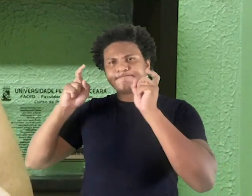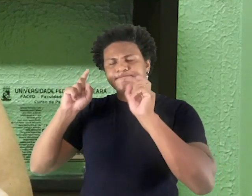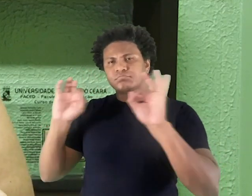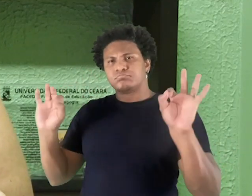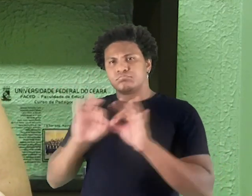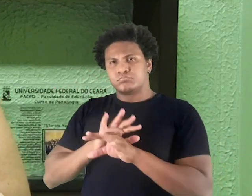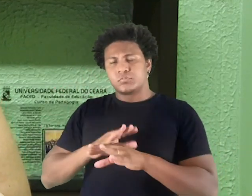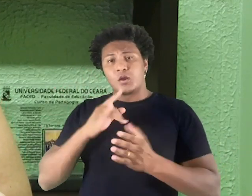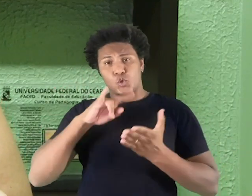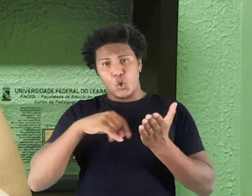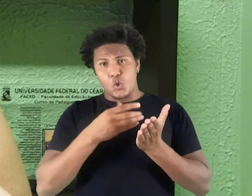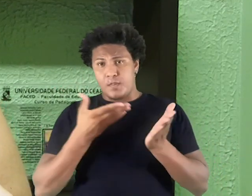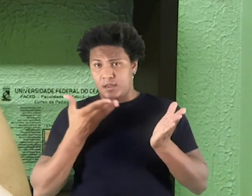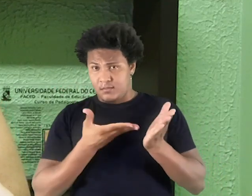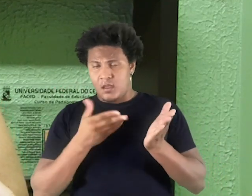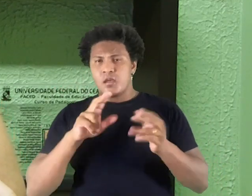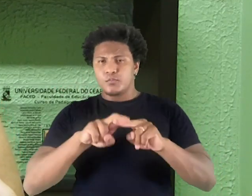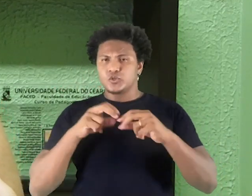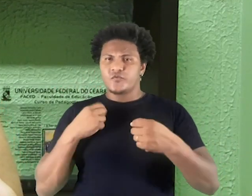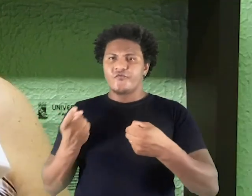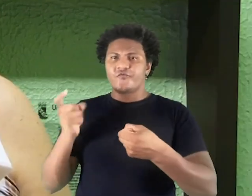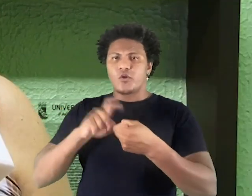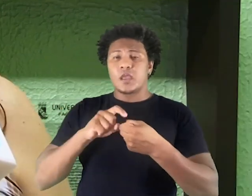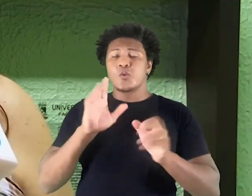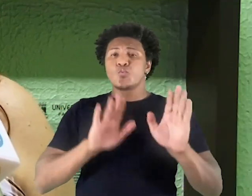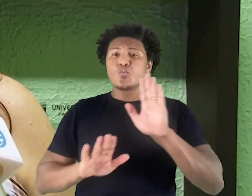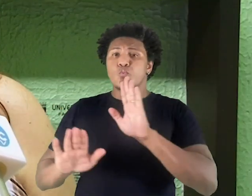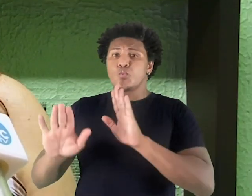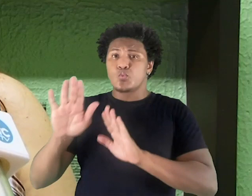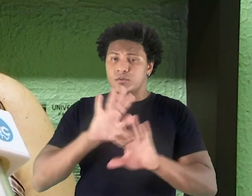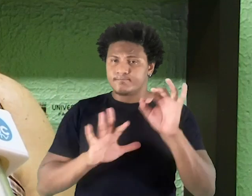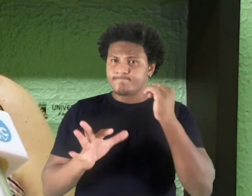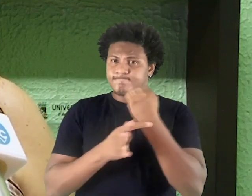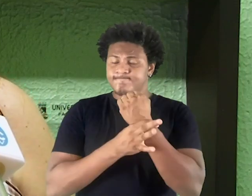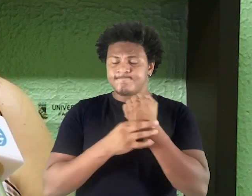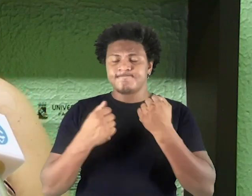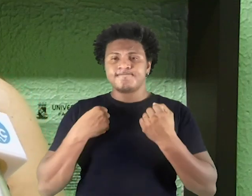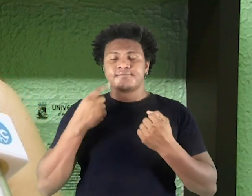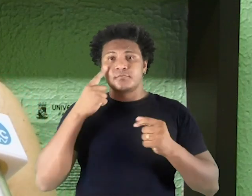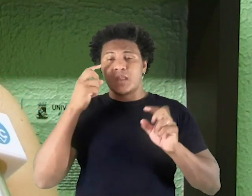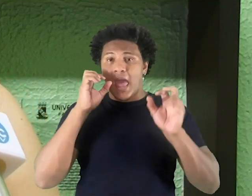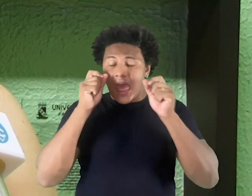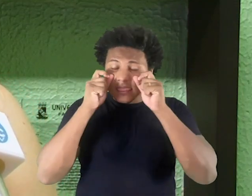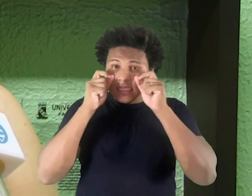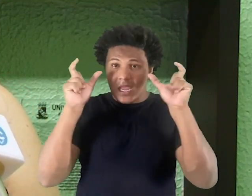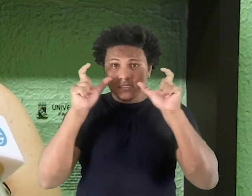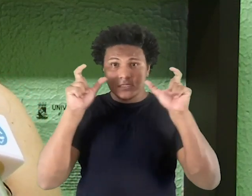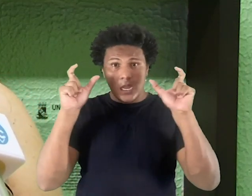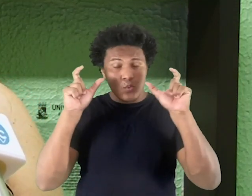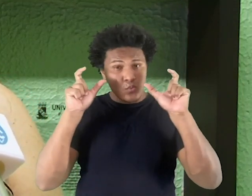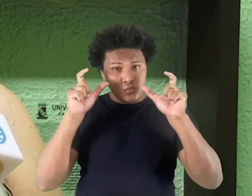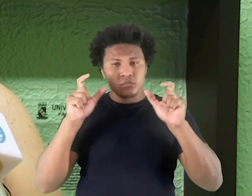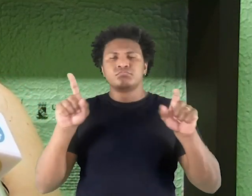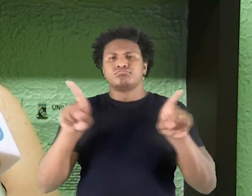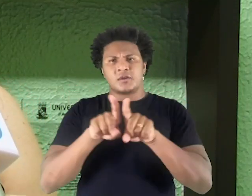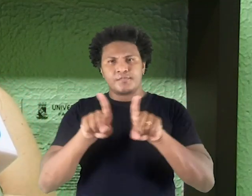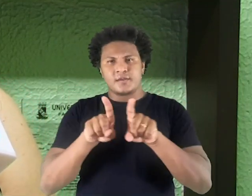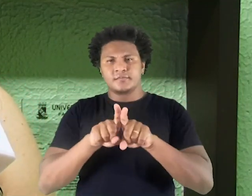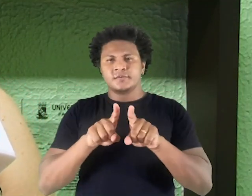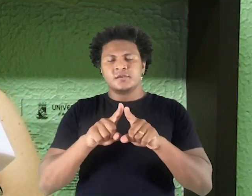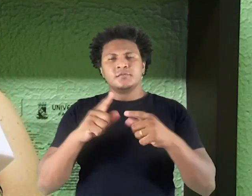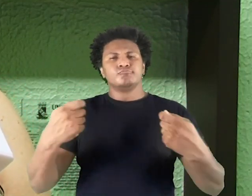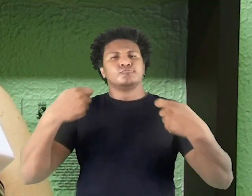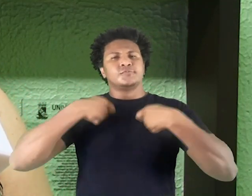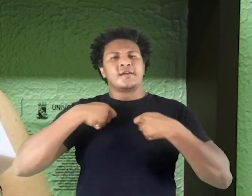muito cuidado para que esse nosso retorno seja feito com cuidado, com atenção, né, e que traga para a gente